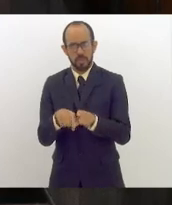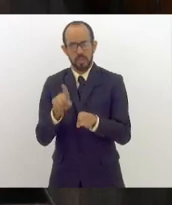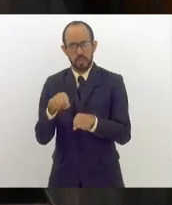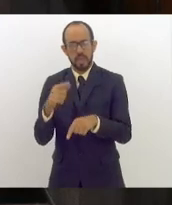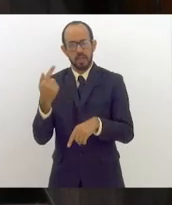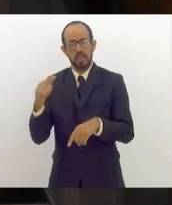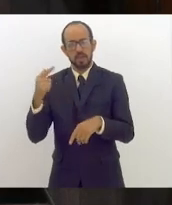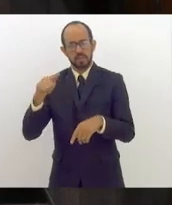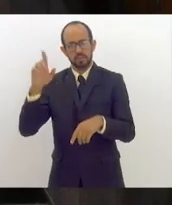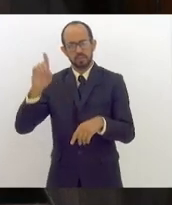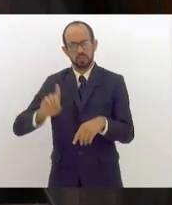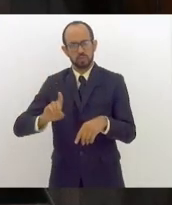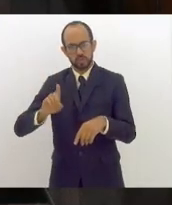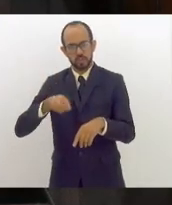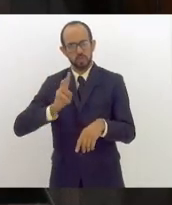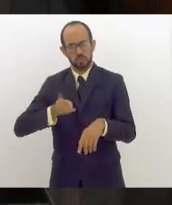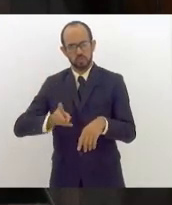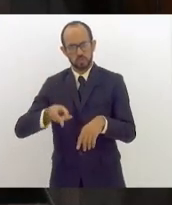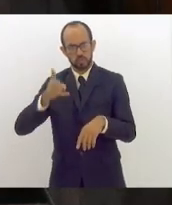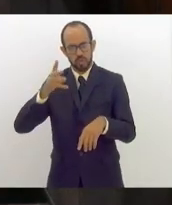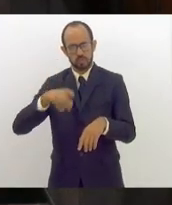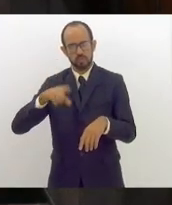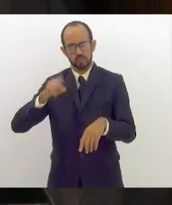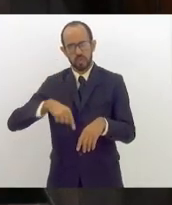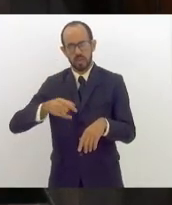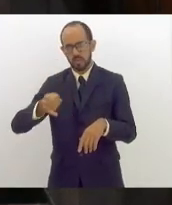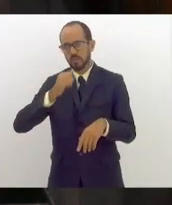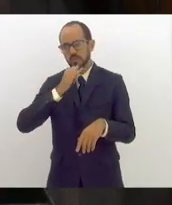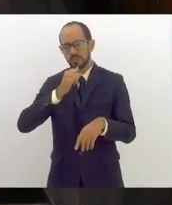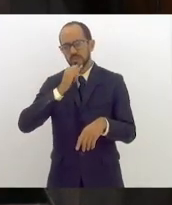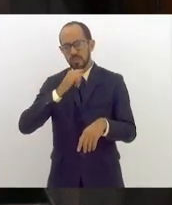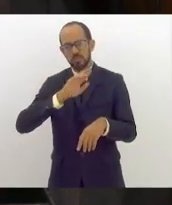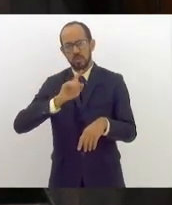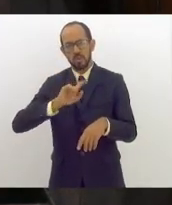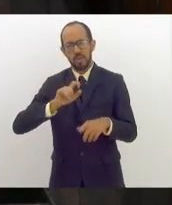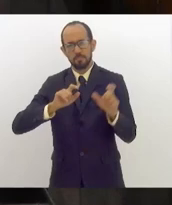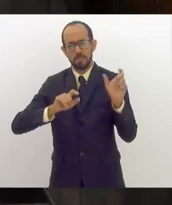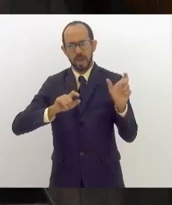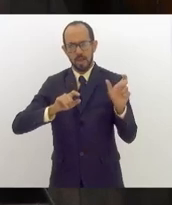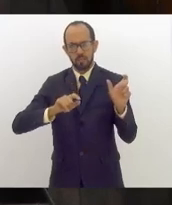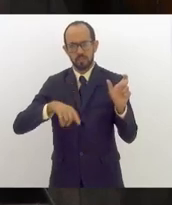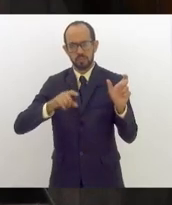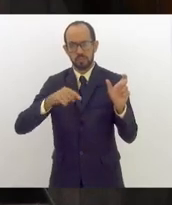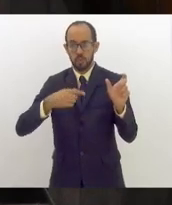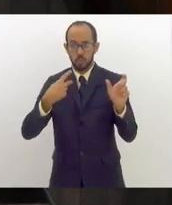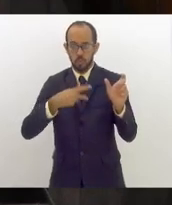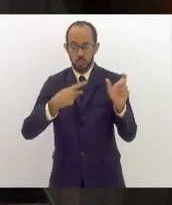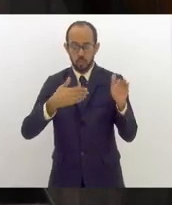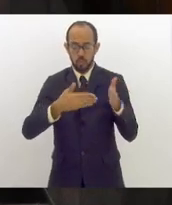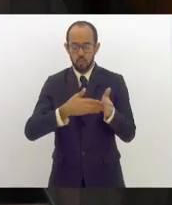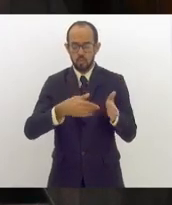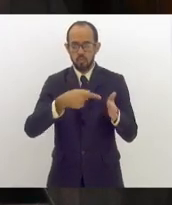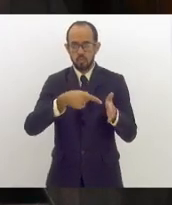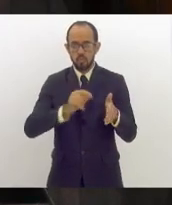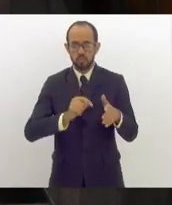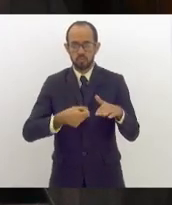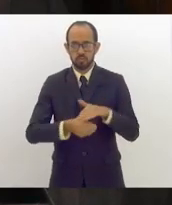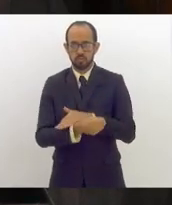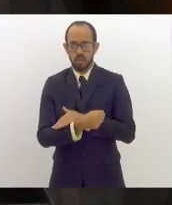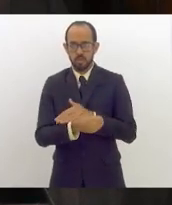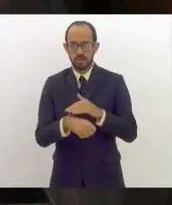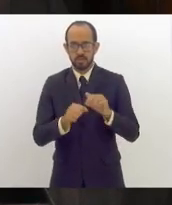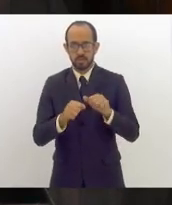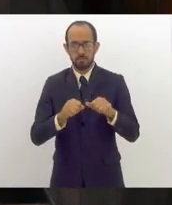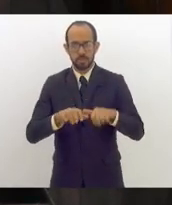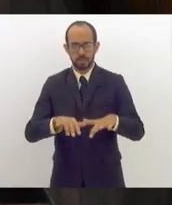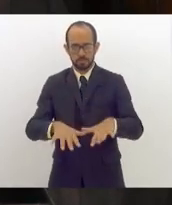dos direitos preservados Isso tudo foi através de exemplos não só com palavras no seu último mandato também durante a pandemia quando nós tivemos